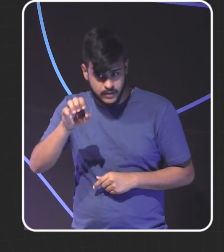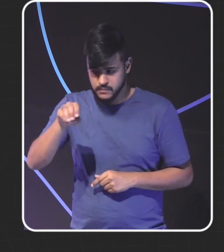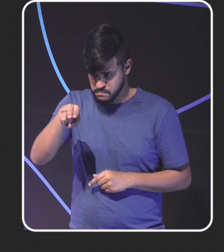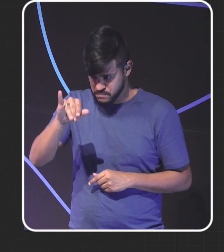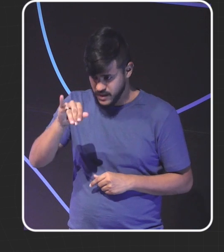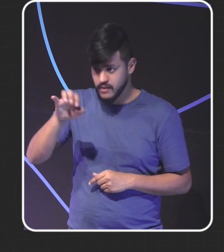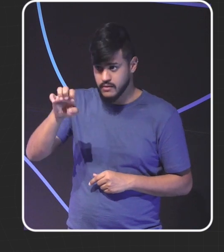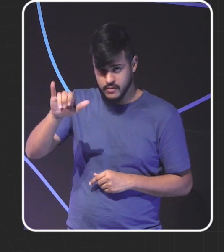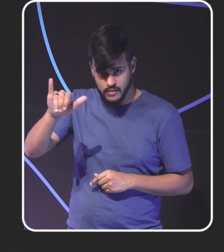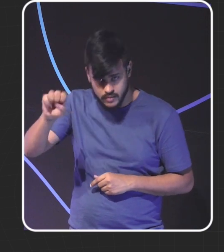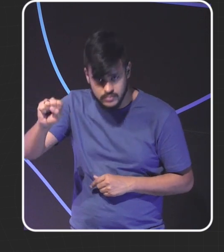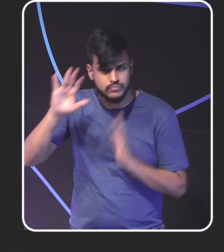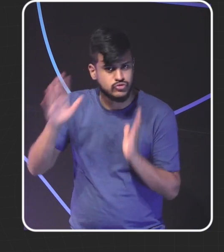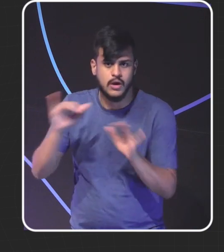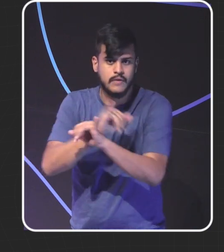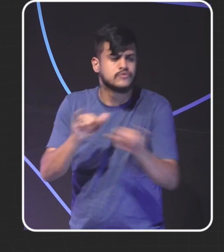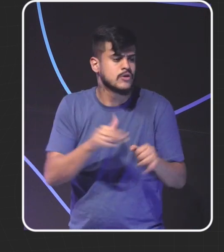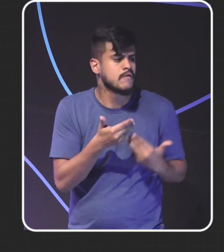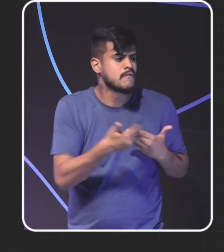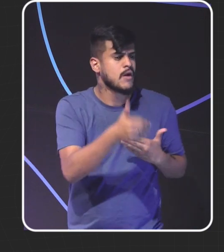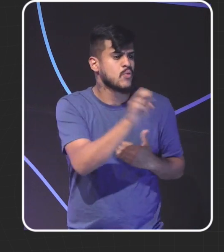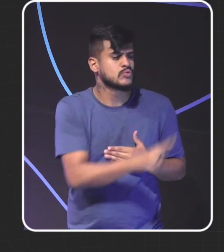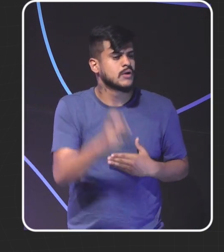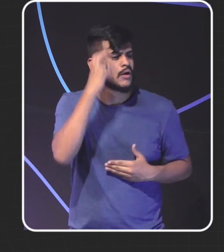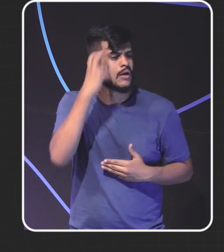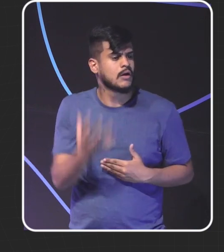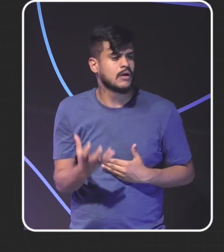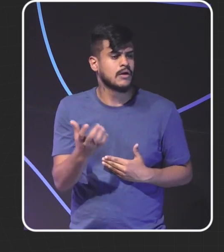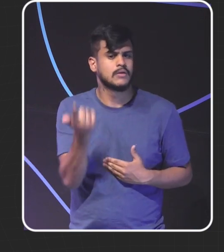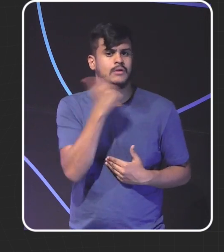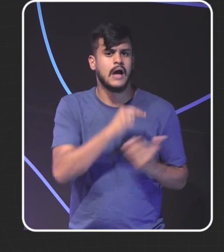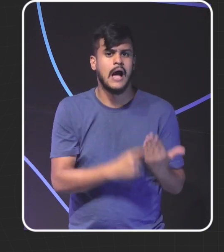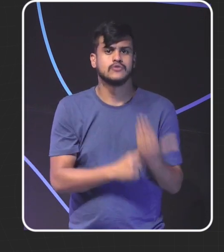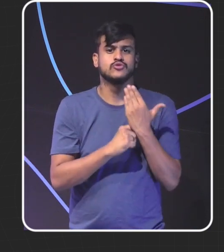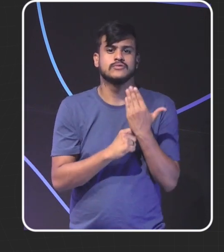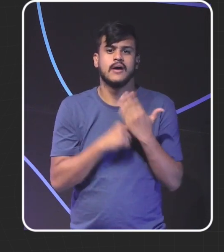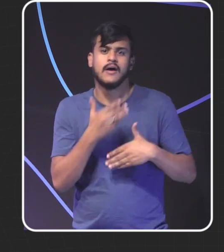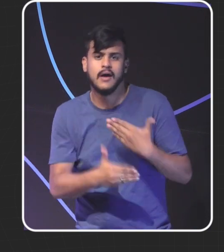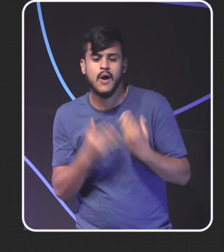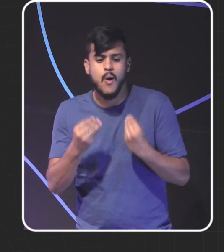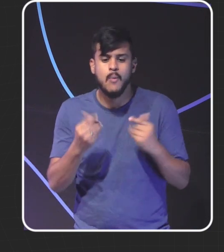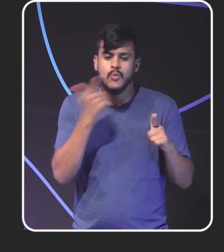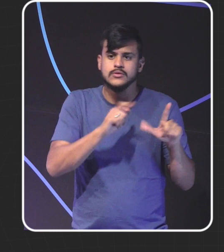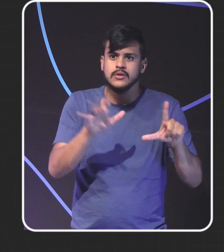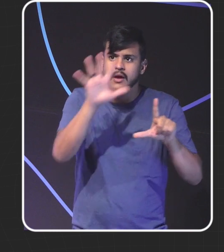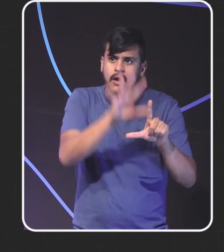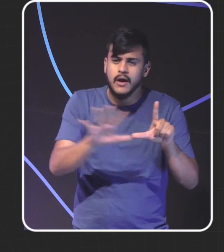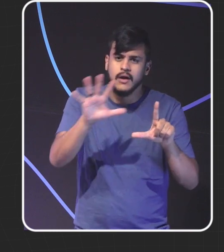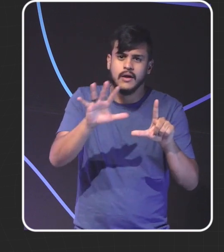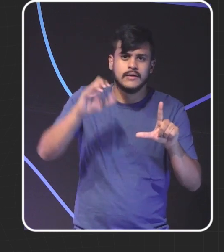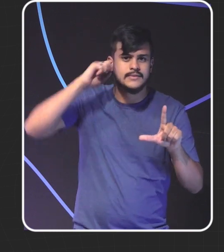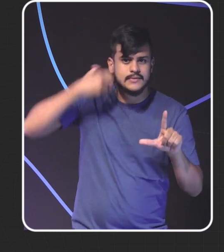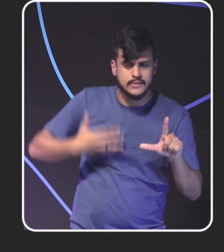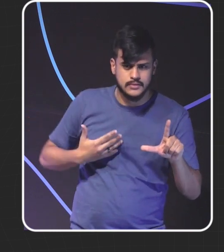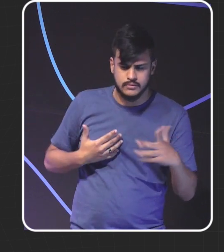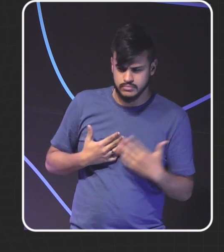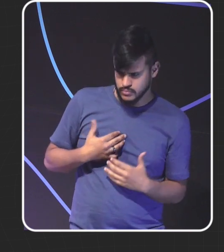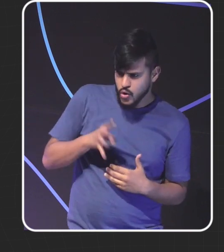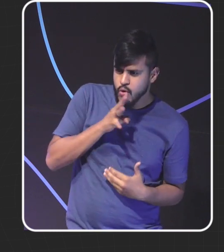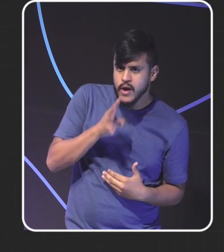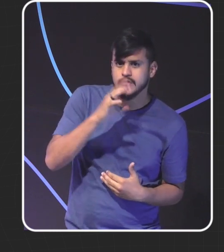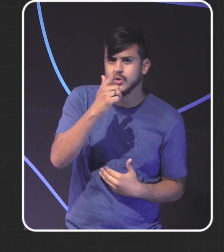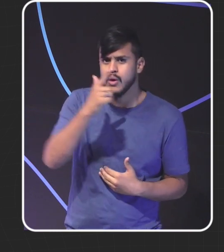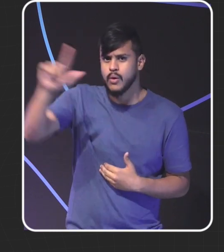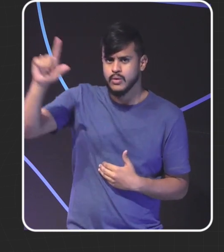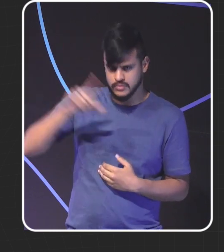de tecnologia da OpenAI. Para ajudar nessa descrição de imagens. Você conhece alguma outra iniciativa